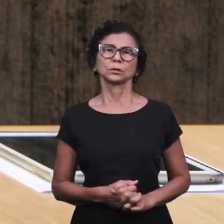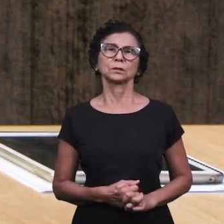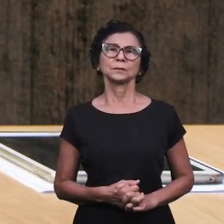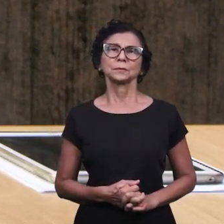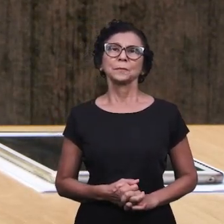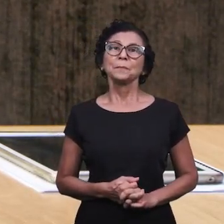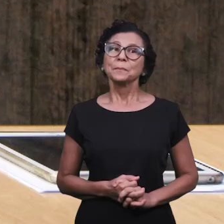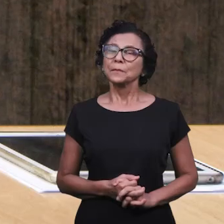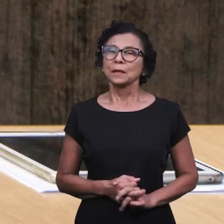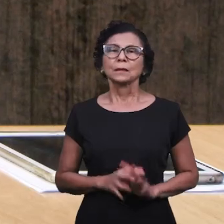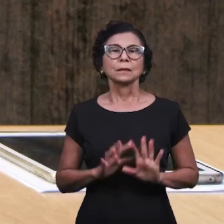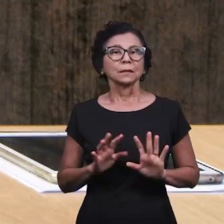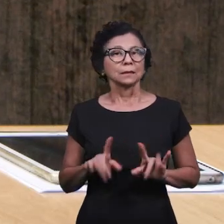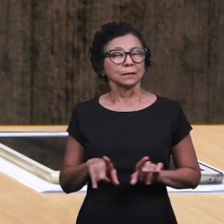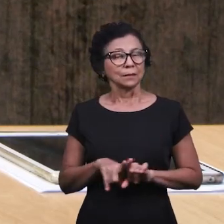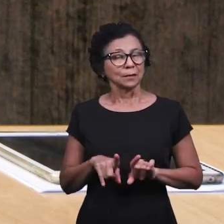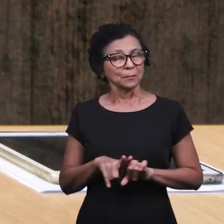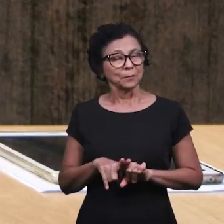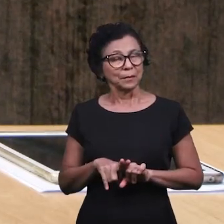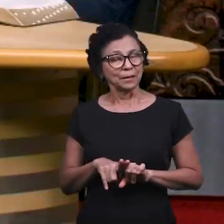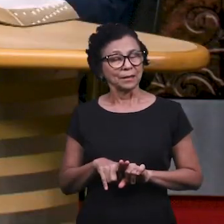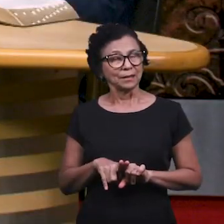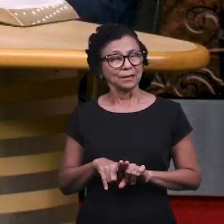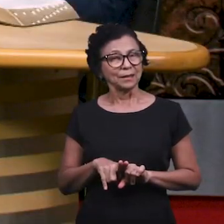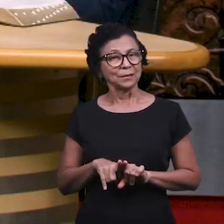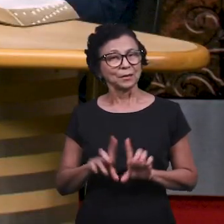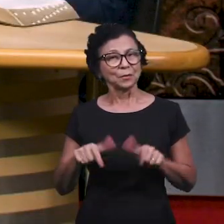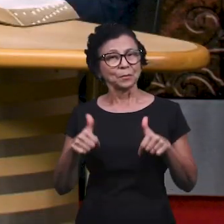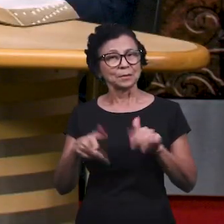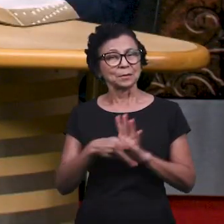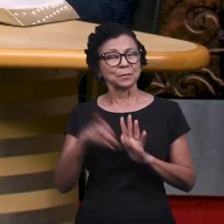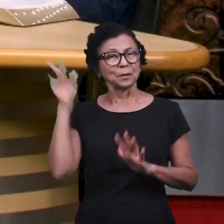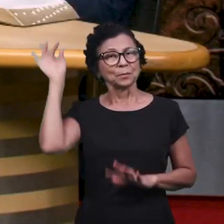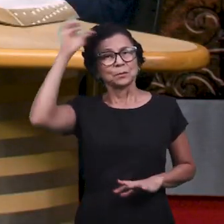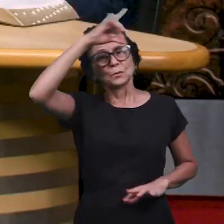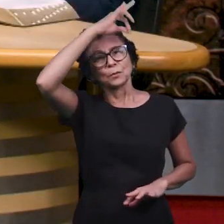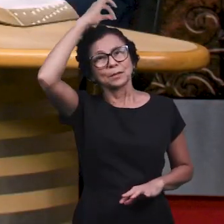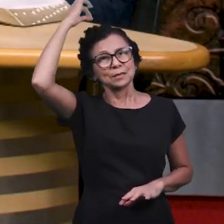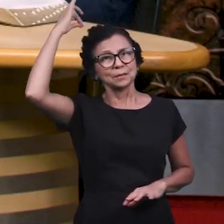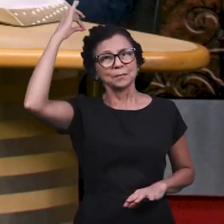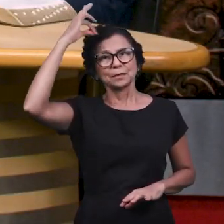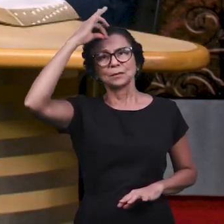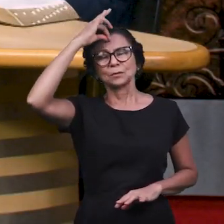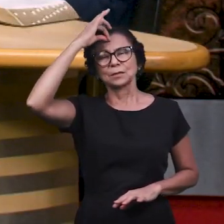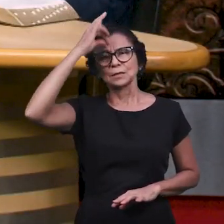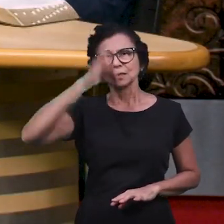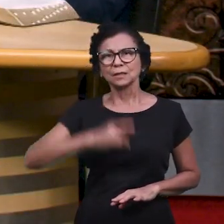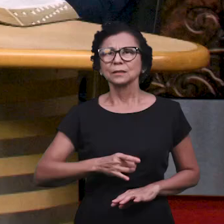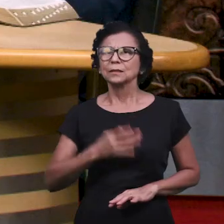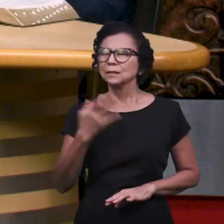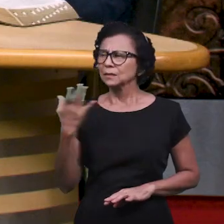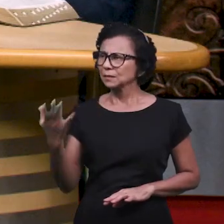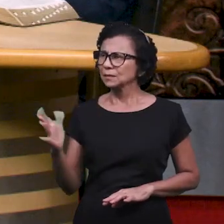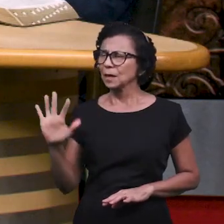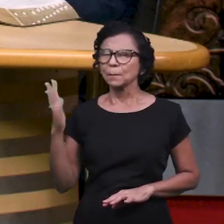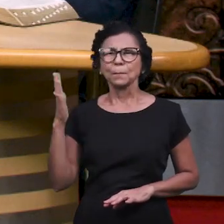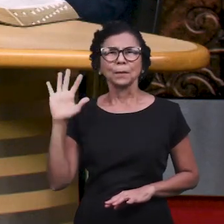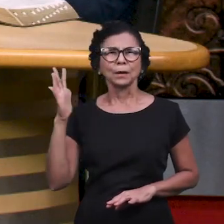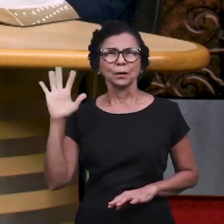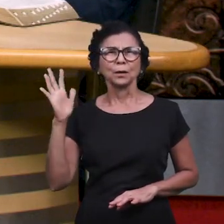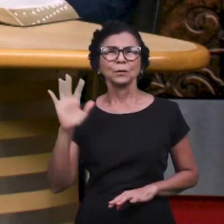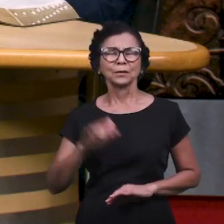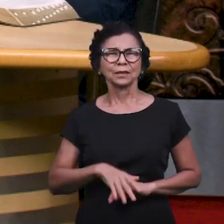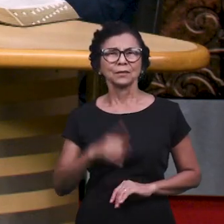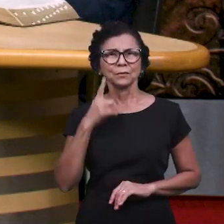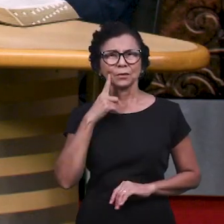do Espírito Santo. Nós vamos ver isso. Então, a ênfase da mão que o Senhor posicionou, que os irmãos viram na vinheta,